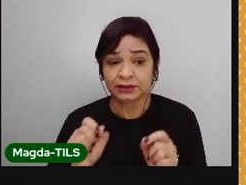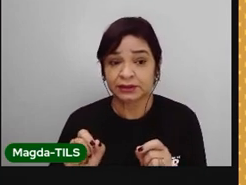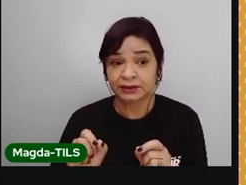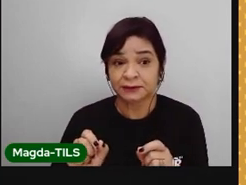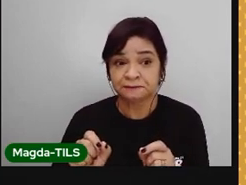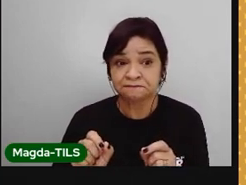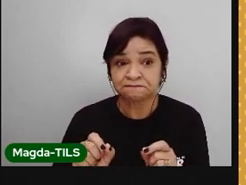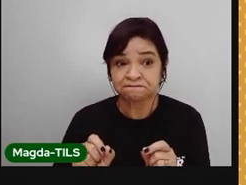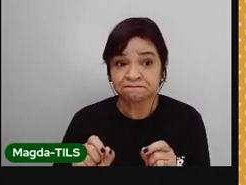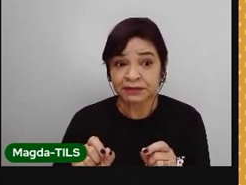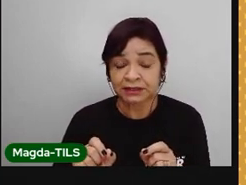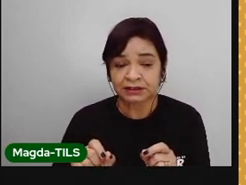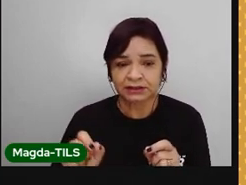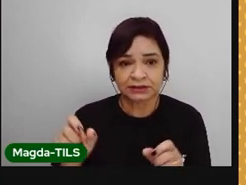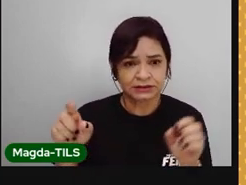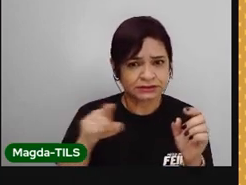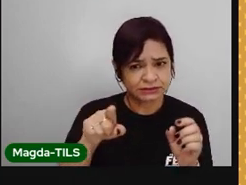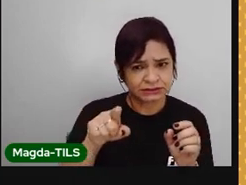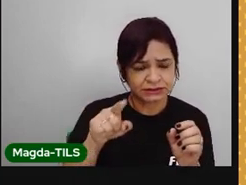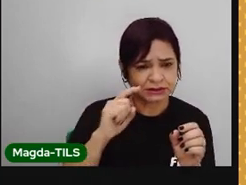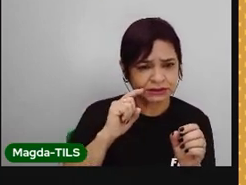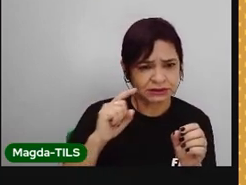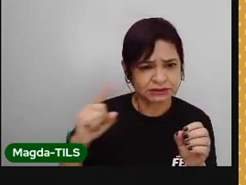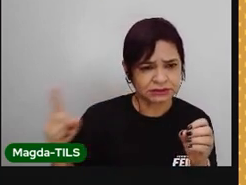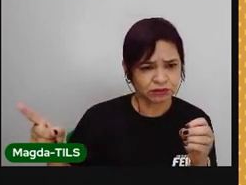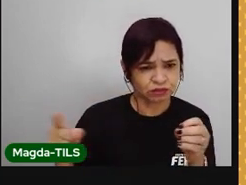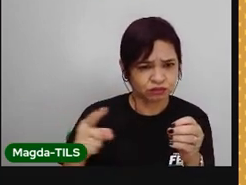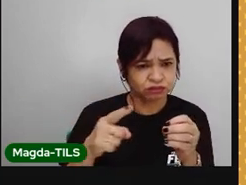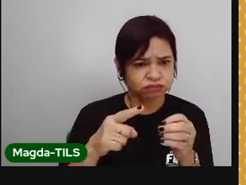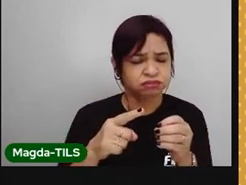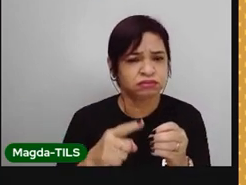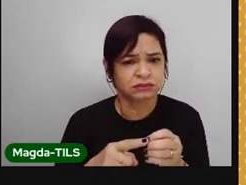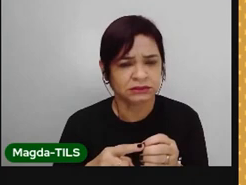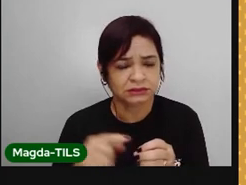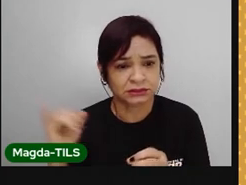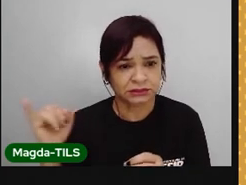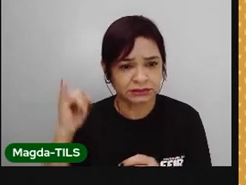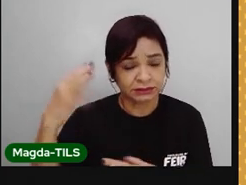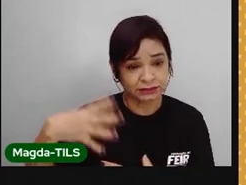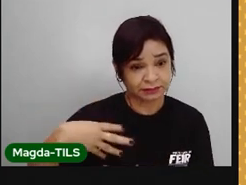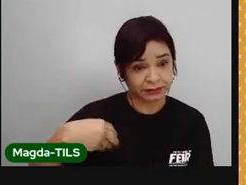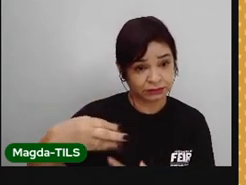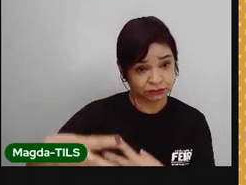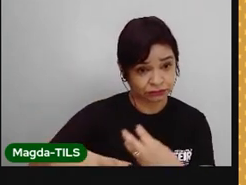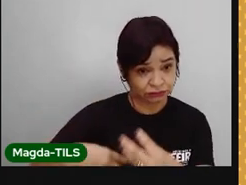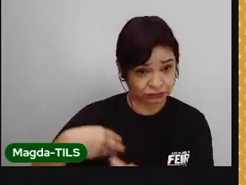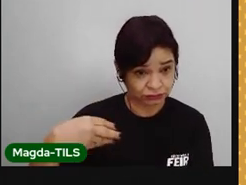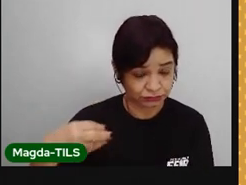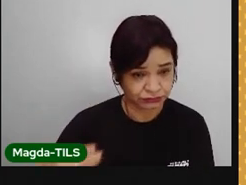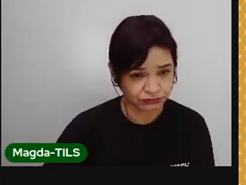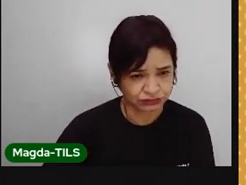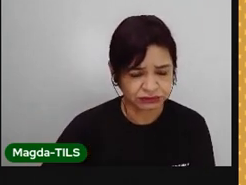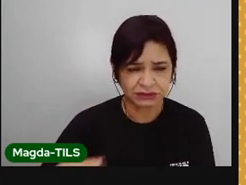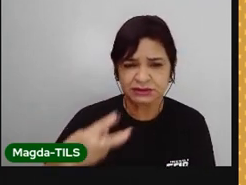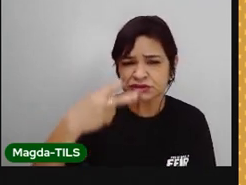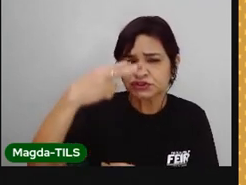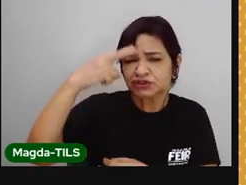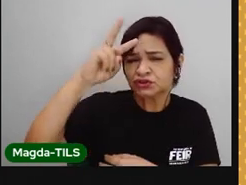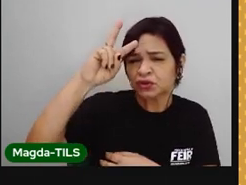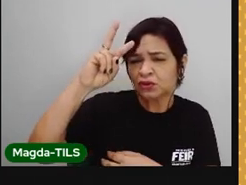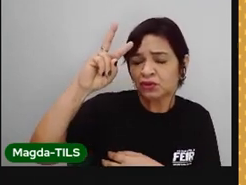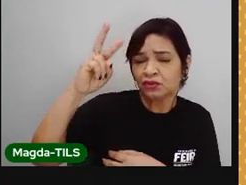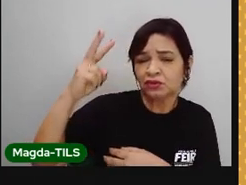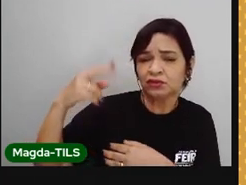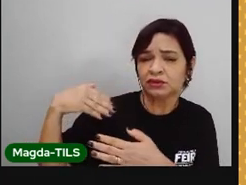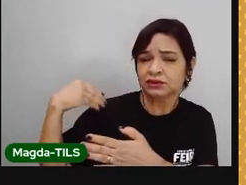consideradas deuses da fertilidade. Então, esse nome Terra tem essa origem, né, da mitologia